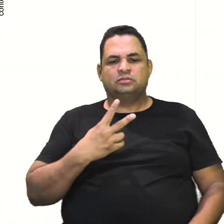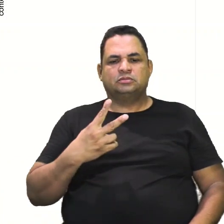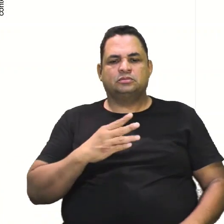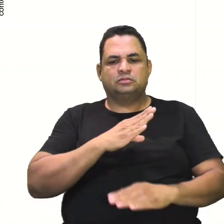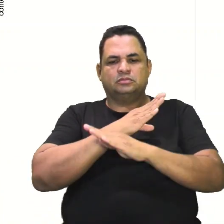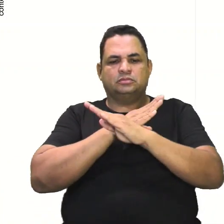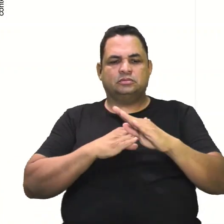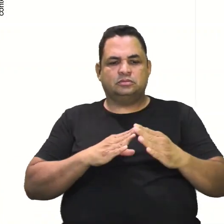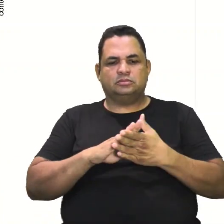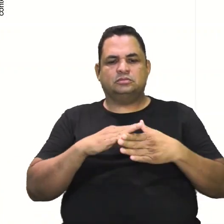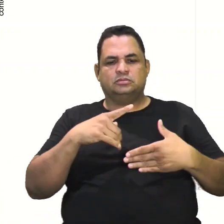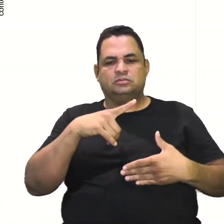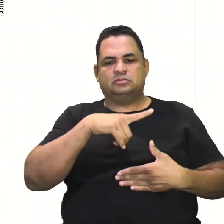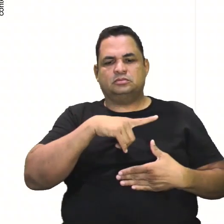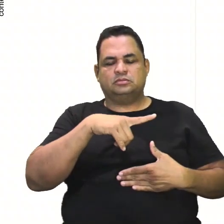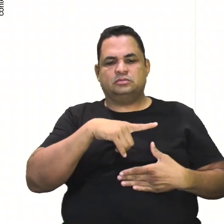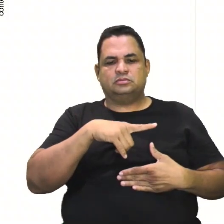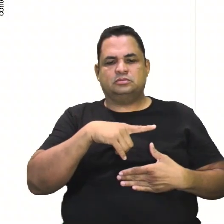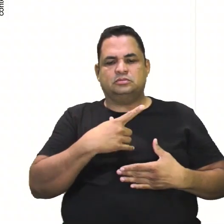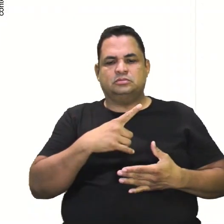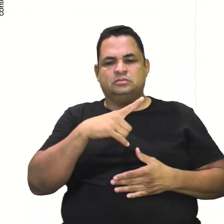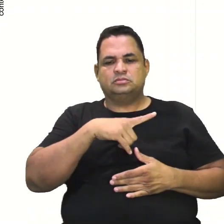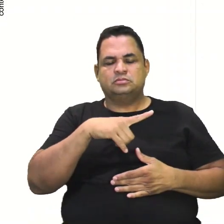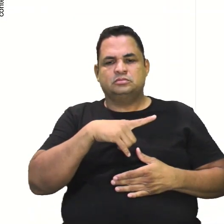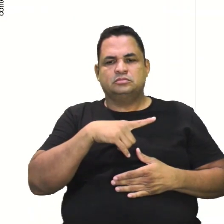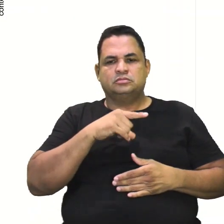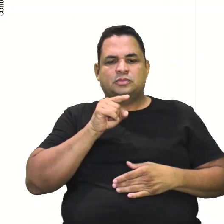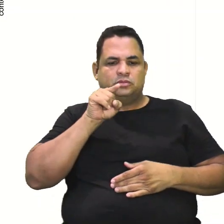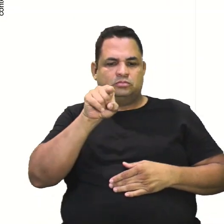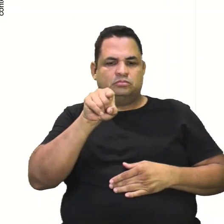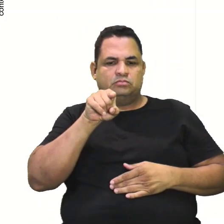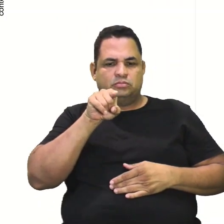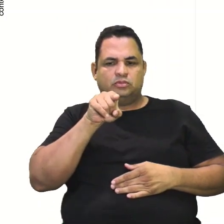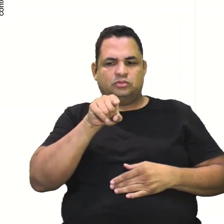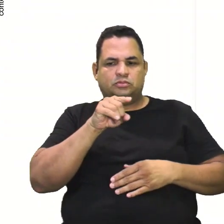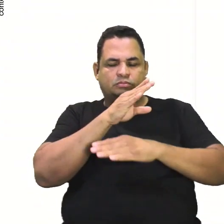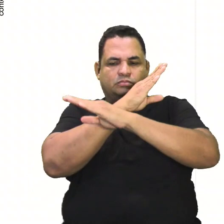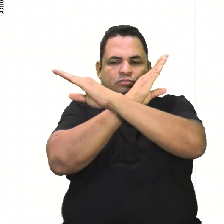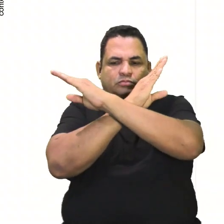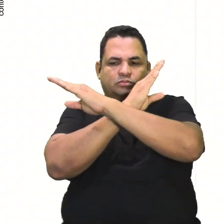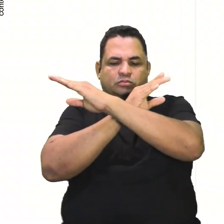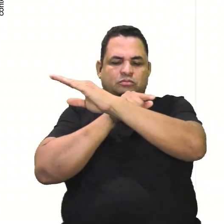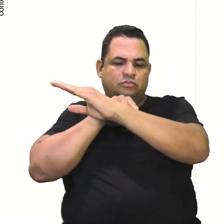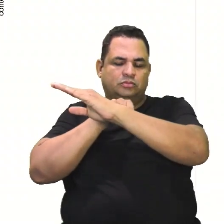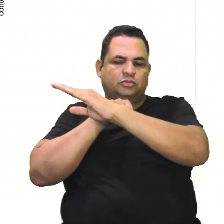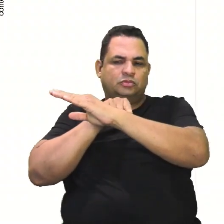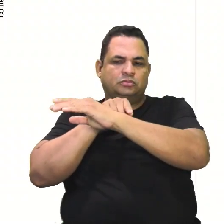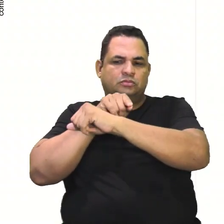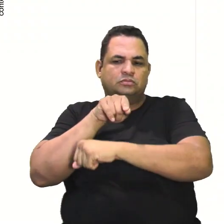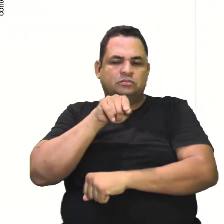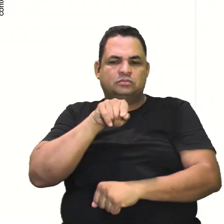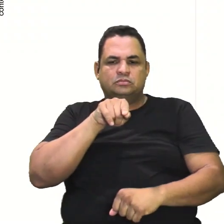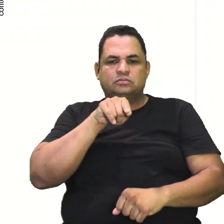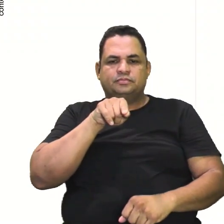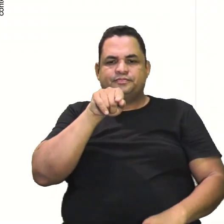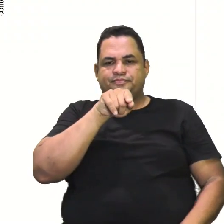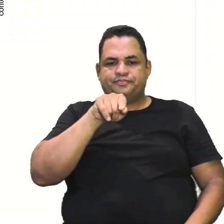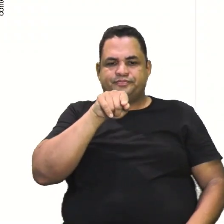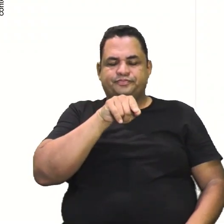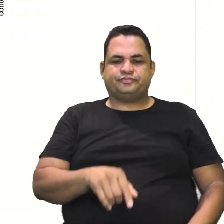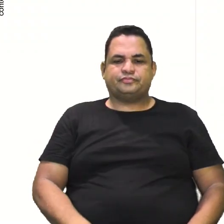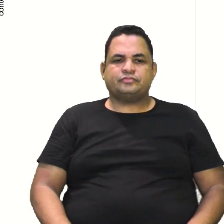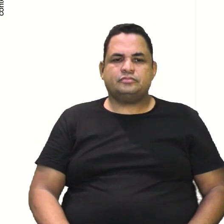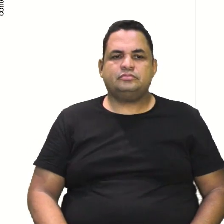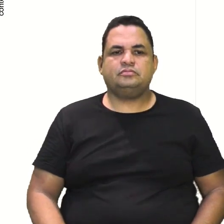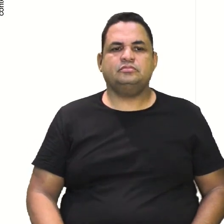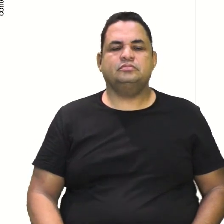retas são chamadas concorrentes quando possuem um único ponto em comum. Ah, ainda tem essa, né?